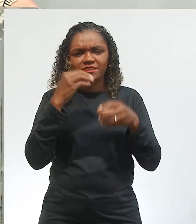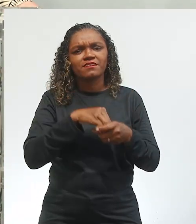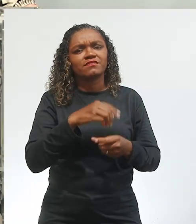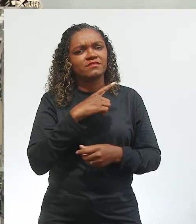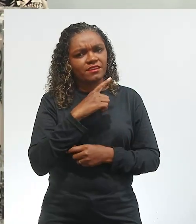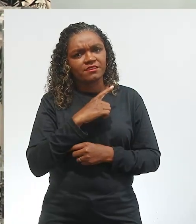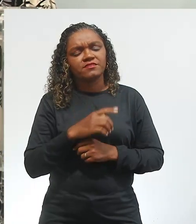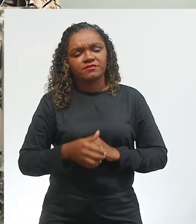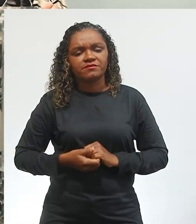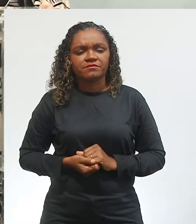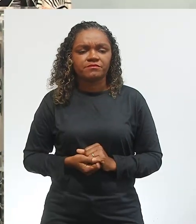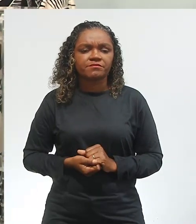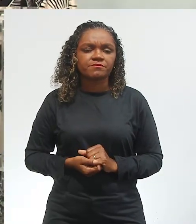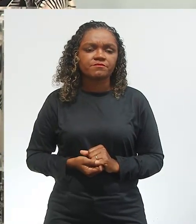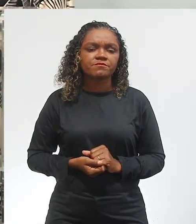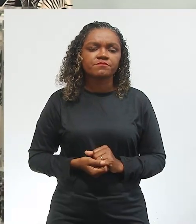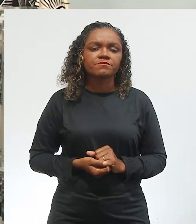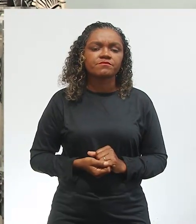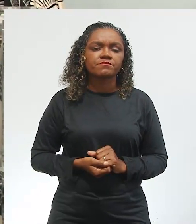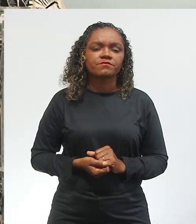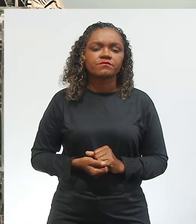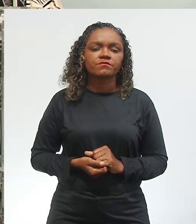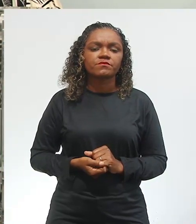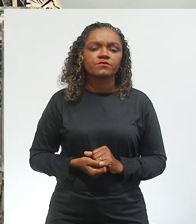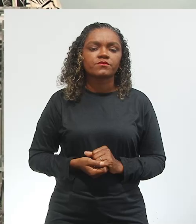que apenas a publicidade.